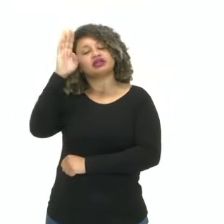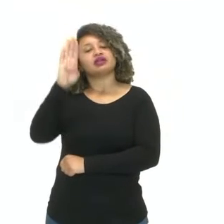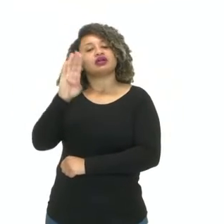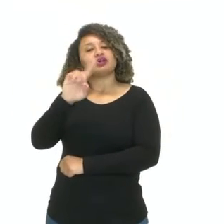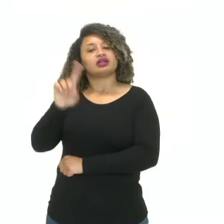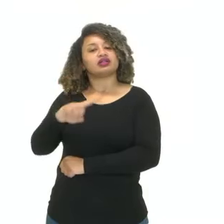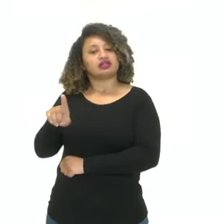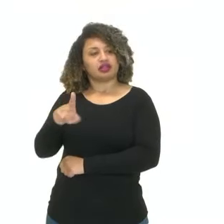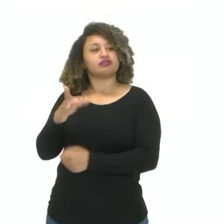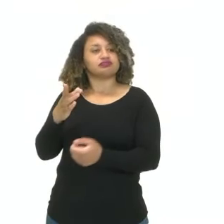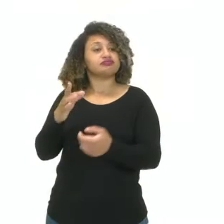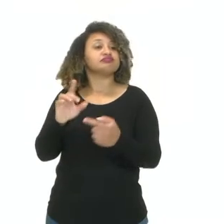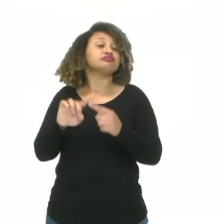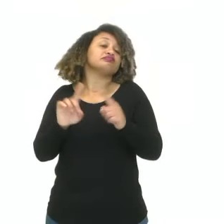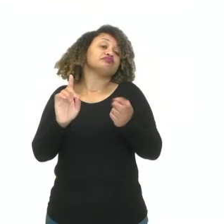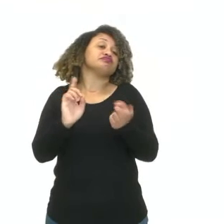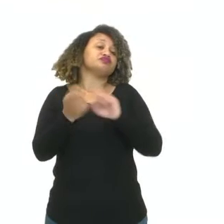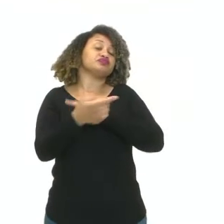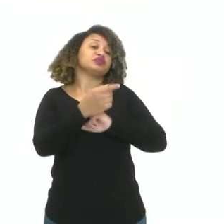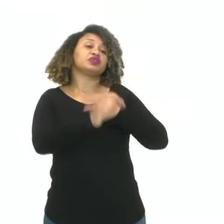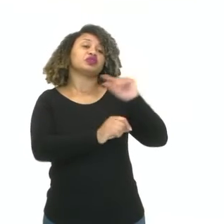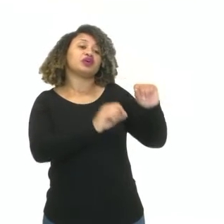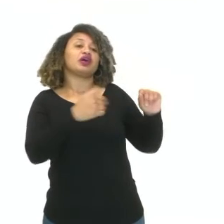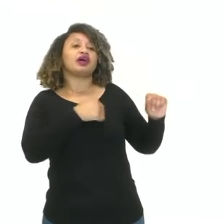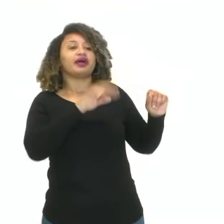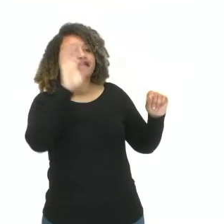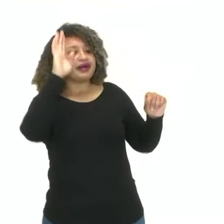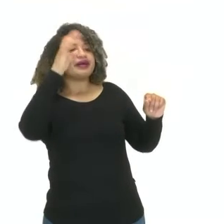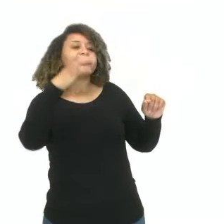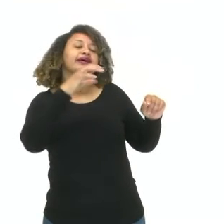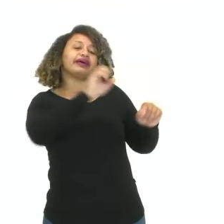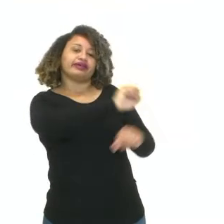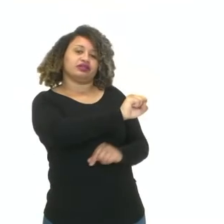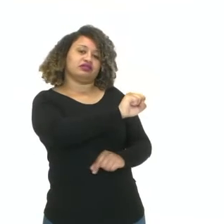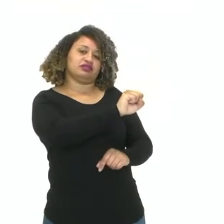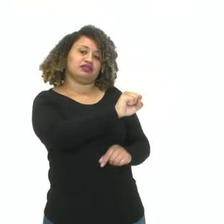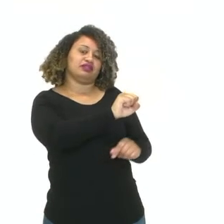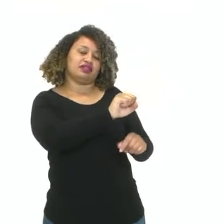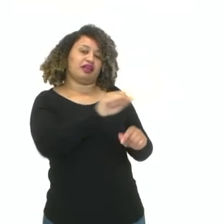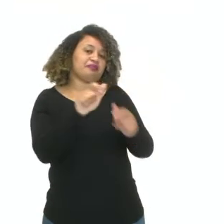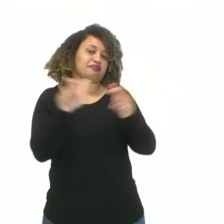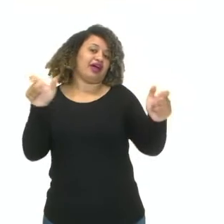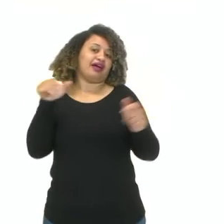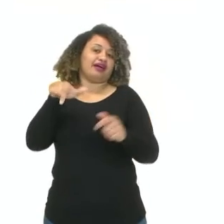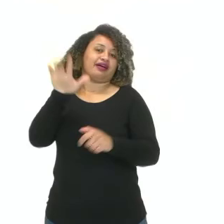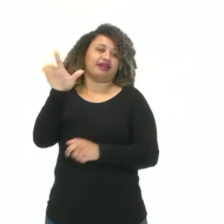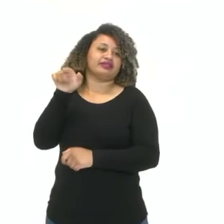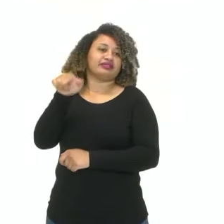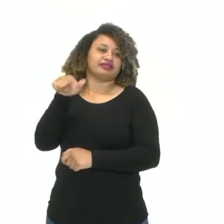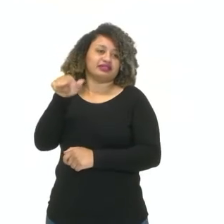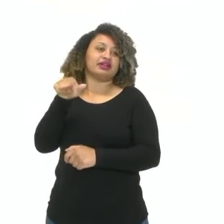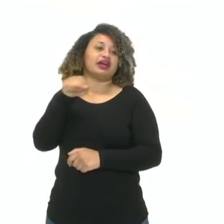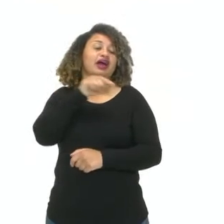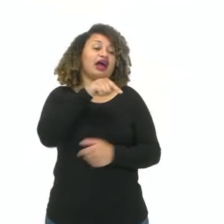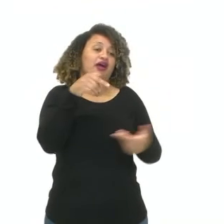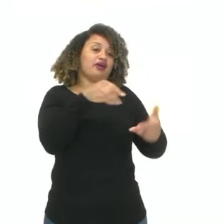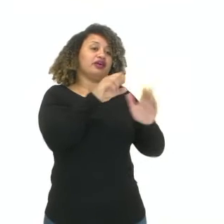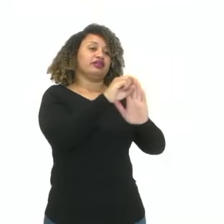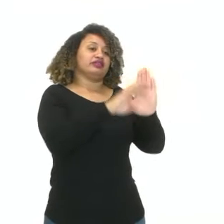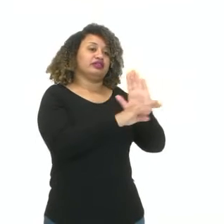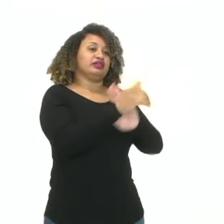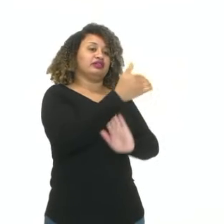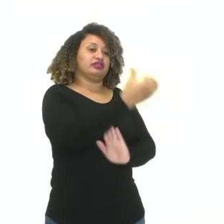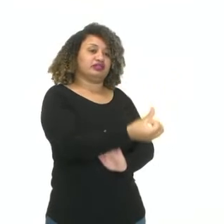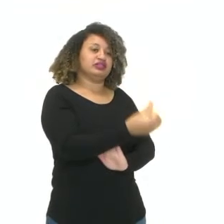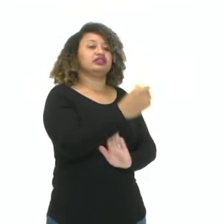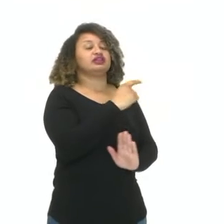Z, contrariamente à prevalência da grafia com S, firmemente estabelecida desde o século XVI nos documentos e